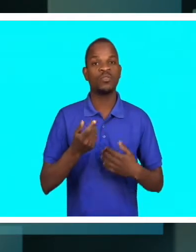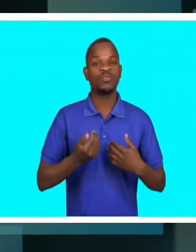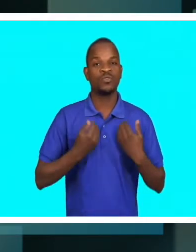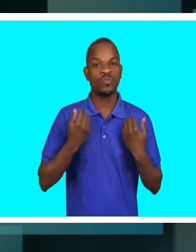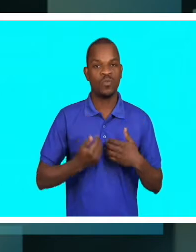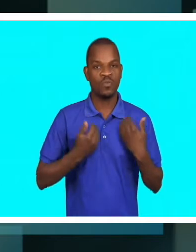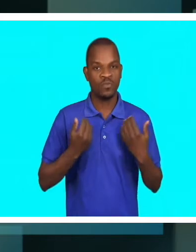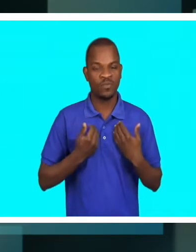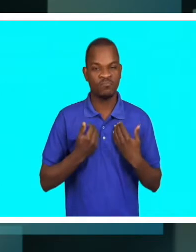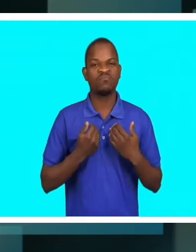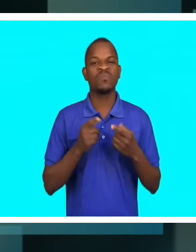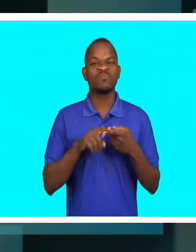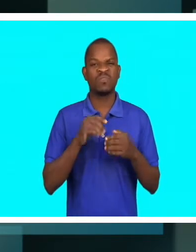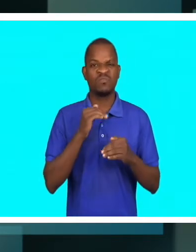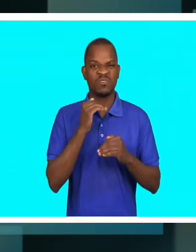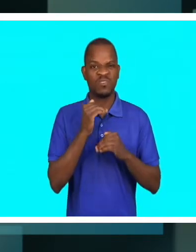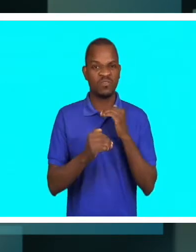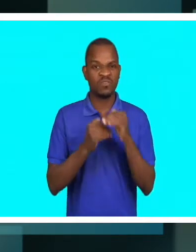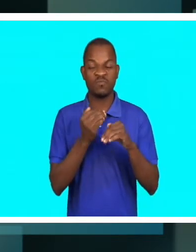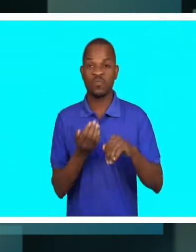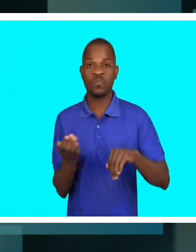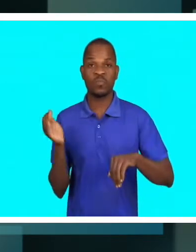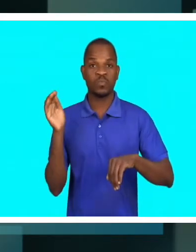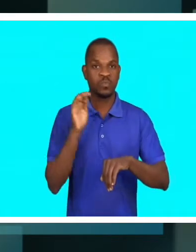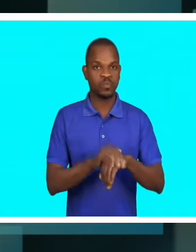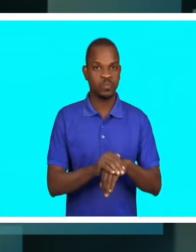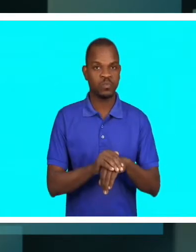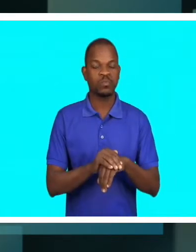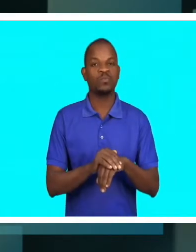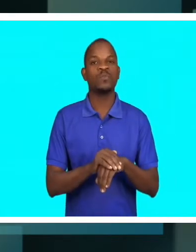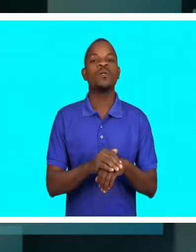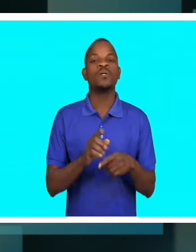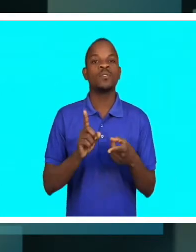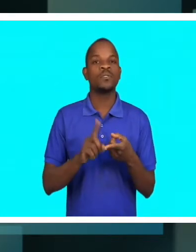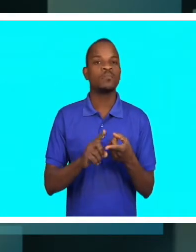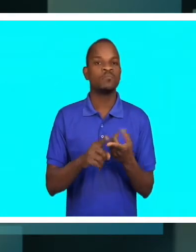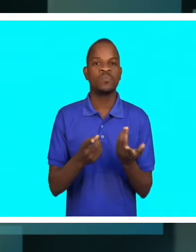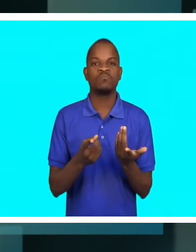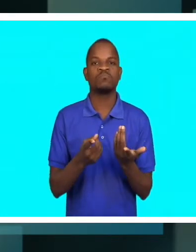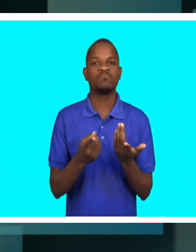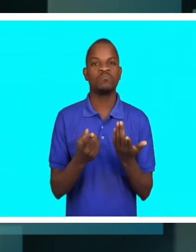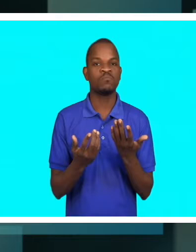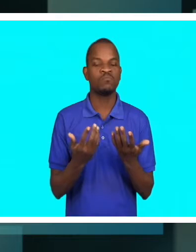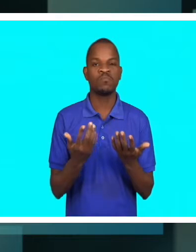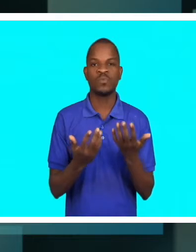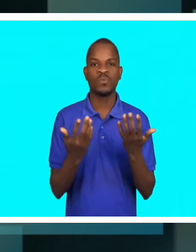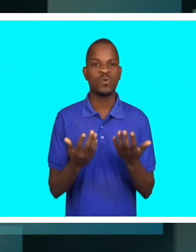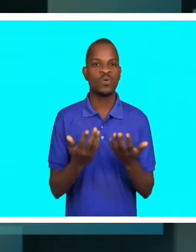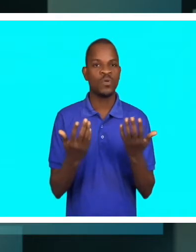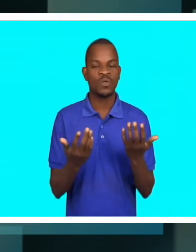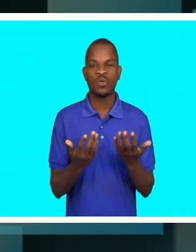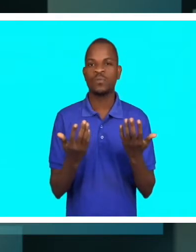o desenvolvimento técnico dos miúdos que se encontravam na Academia.